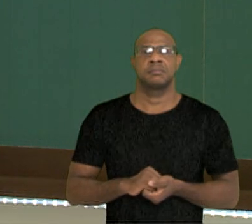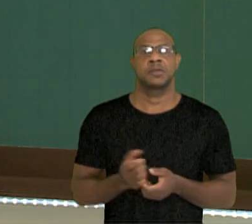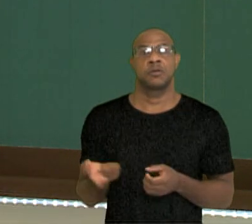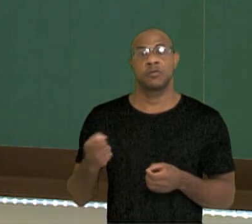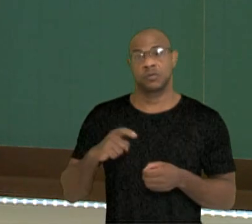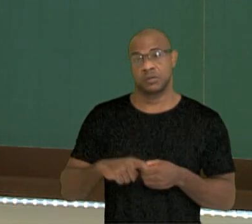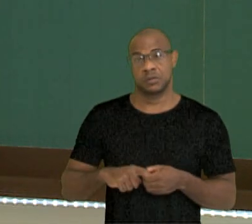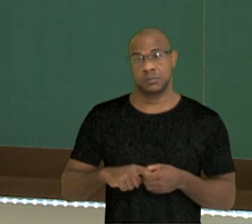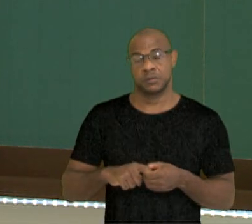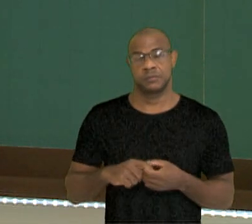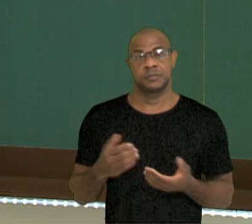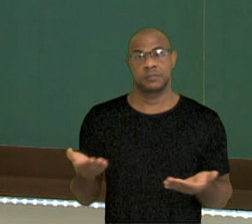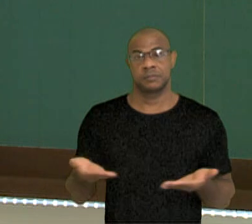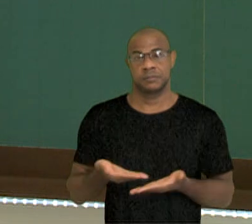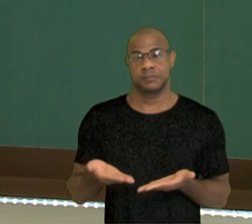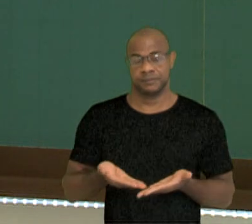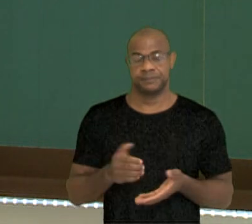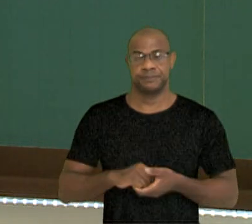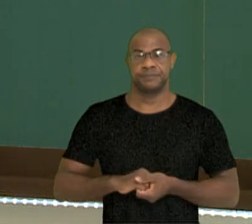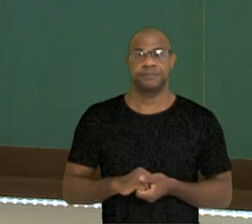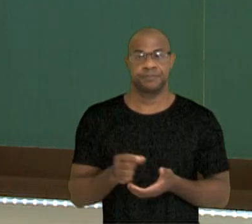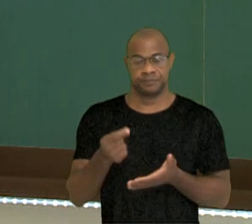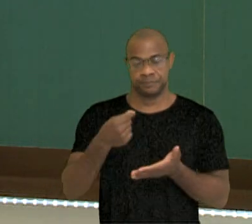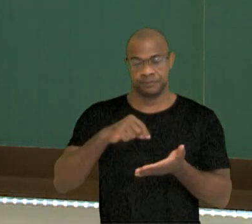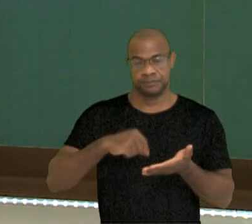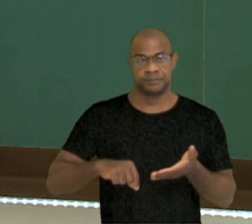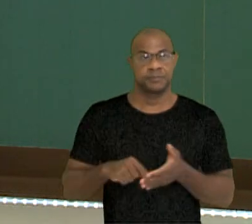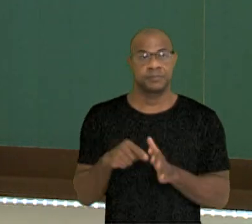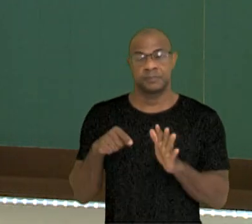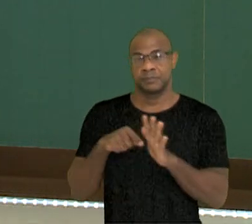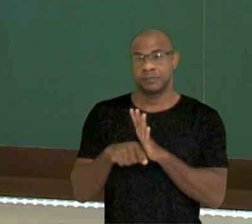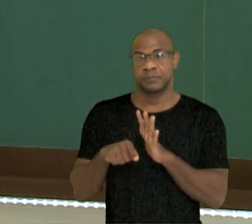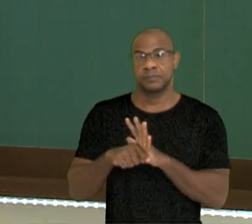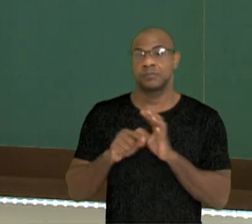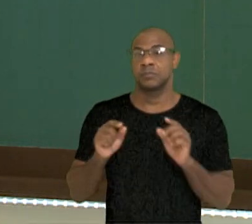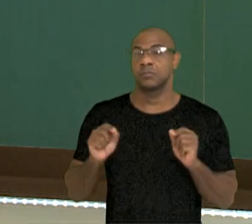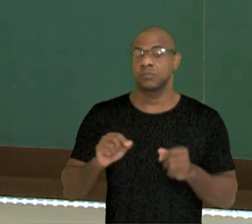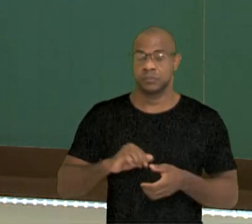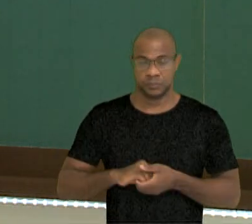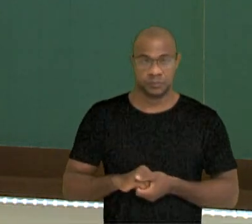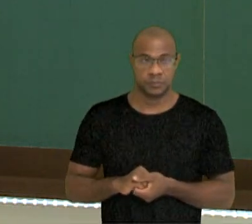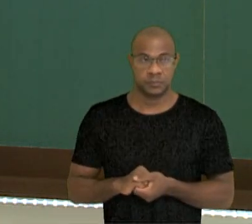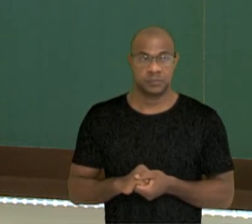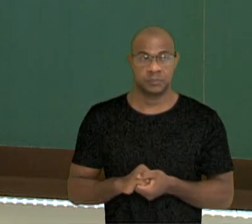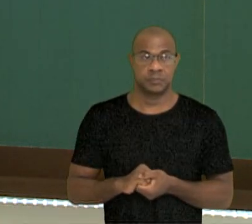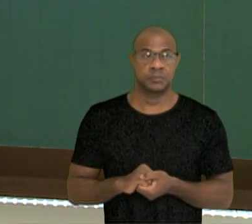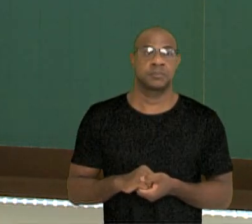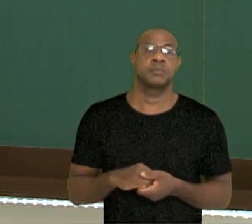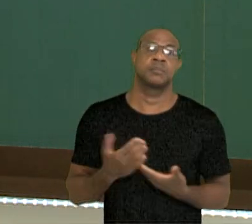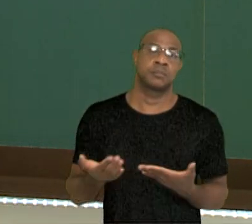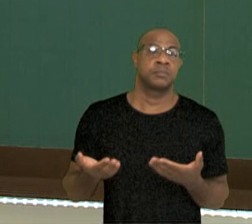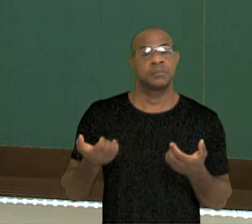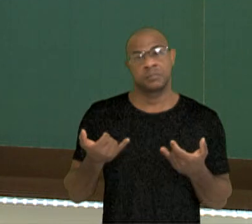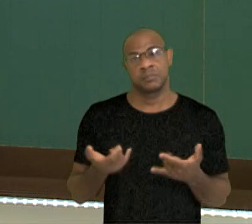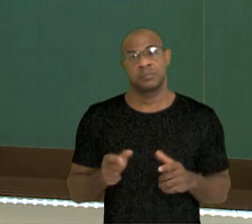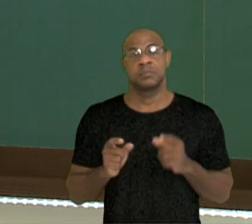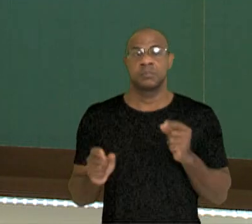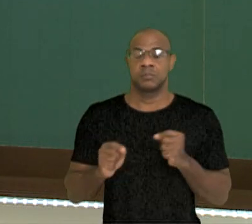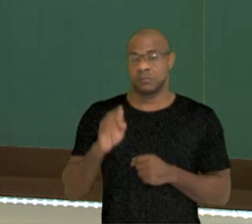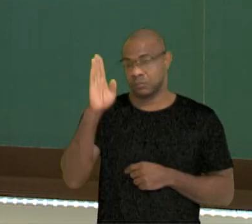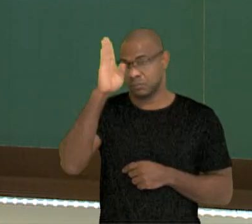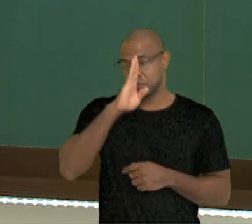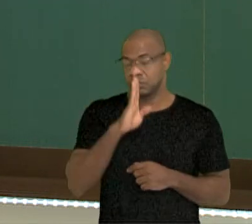Voltamos com a correção da nossa atividade. Então, perguntei ali para vocês, dissemos a princípio, né, que o